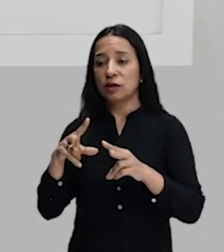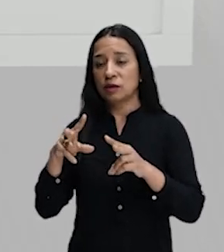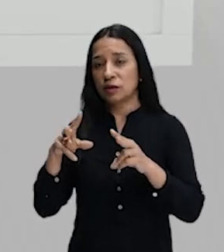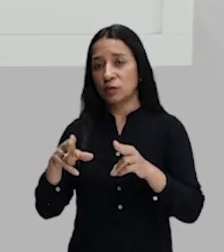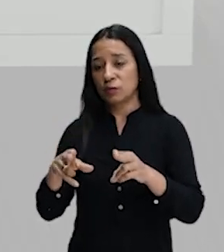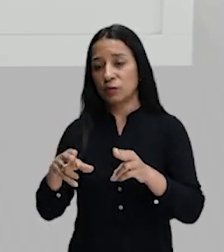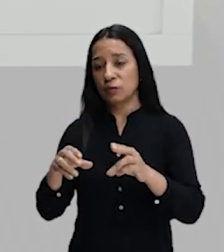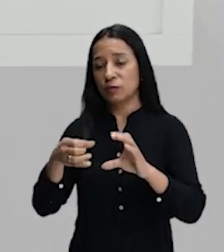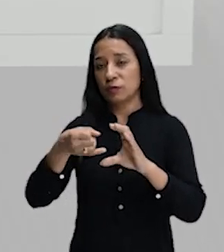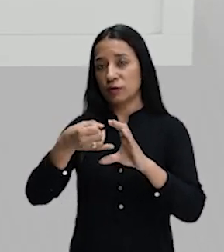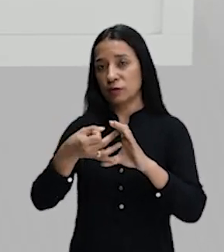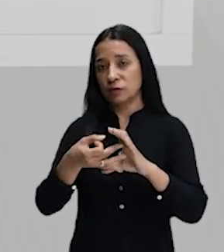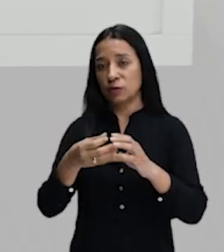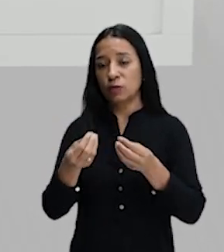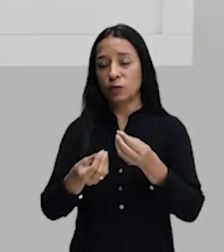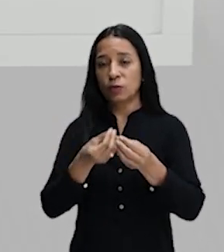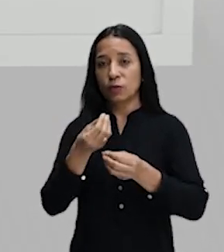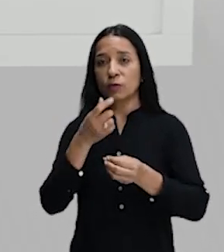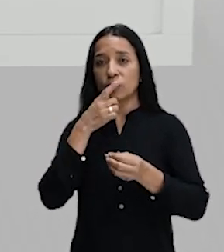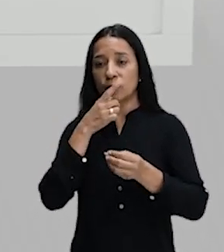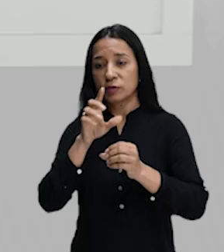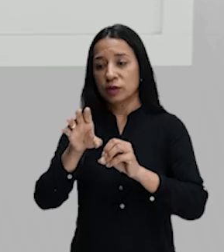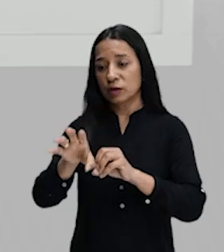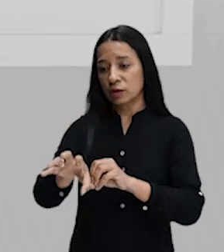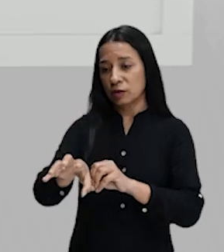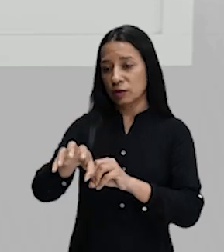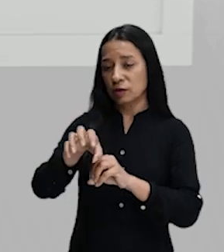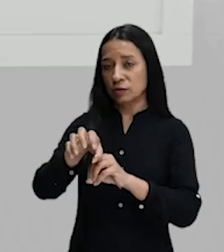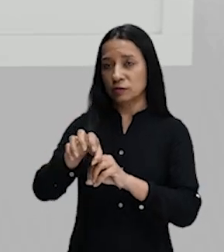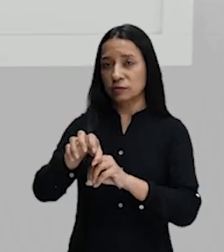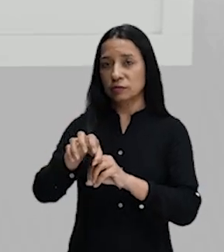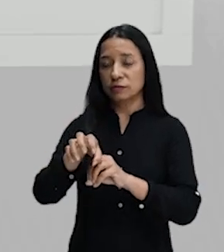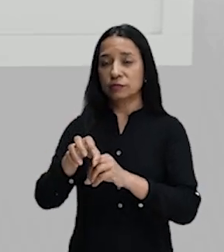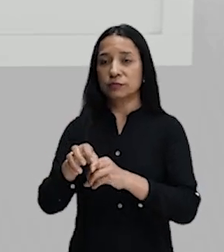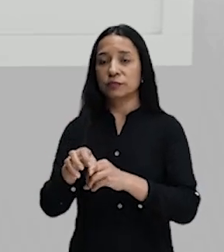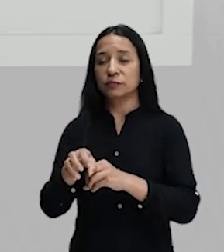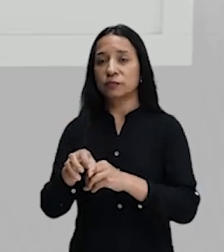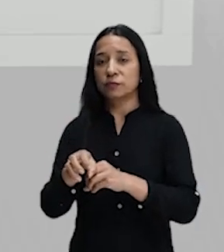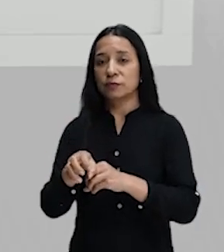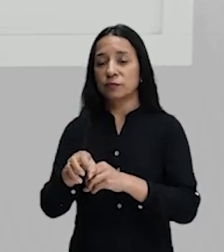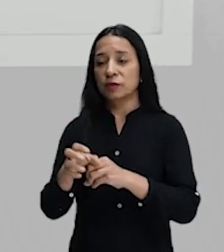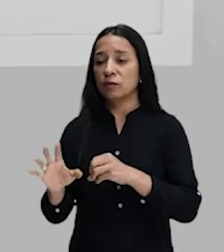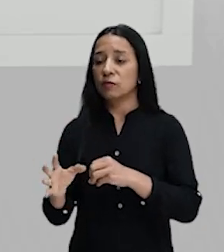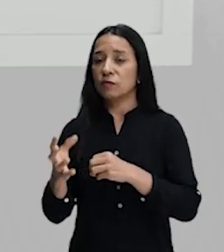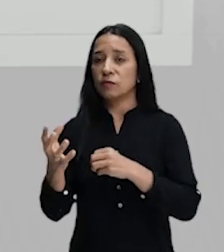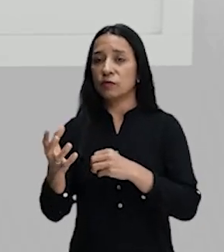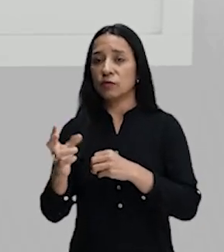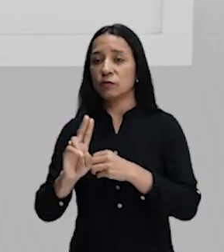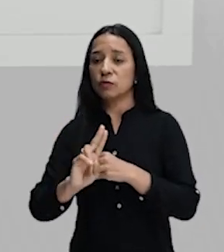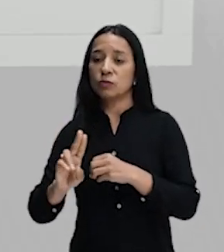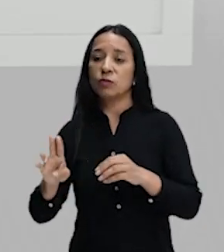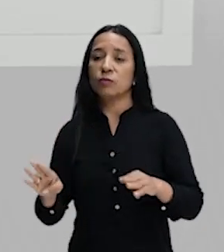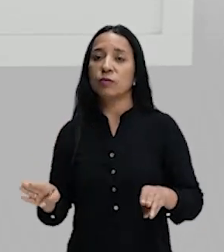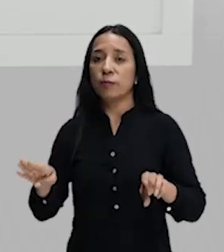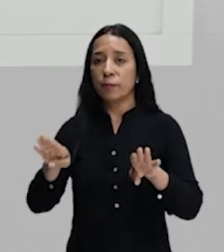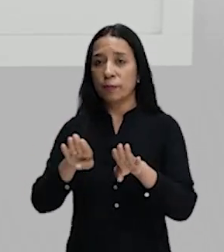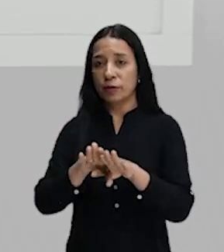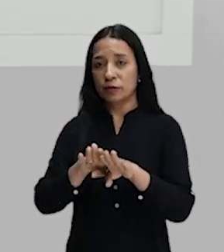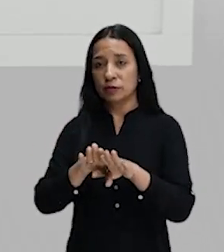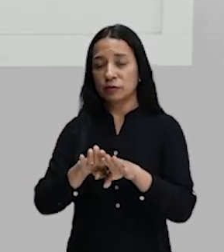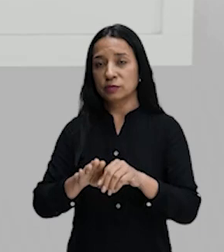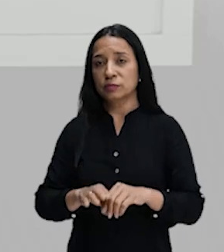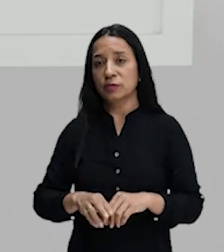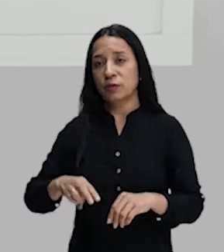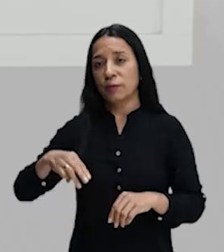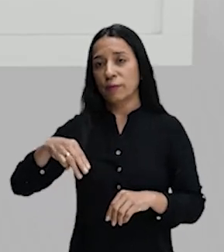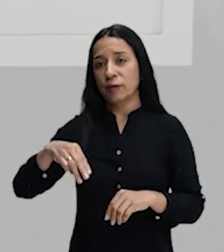ou ela consegue atrair também outros ímãs. Então esse fenômeno é que nós chamamos de magnetismo, tá